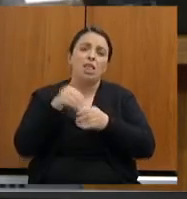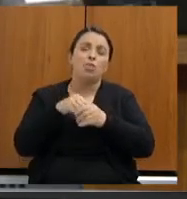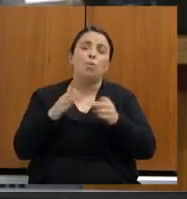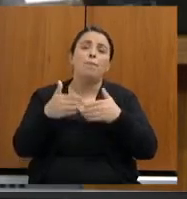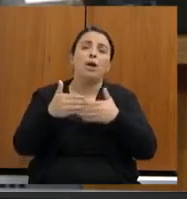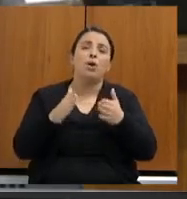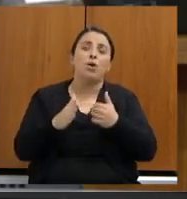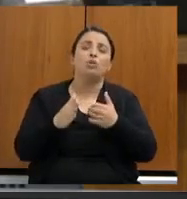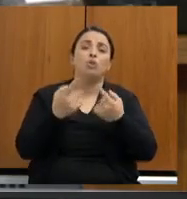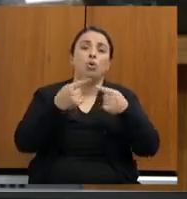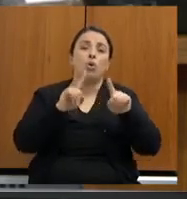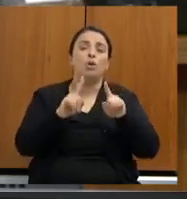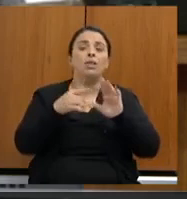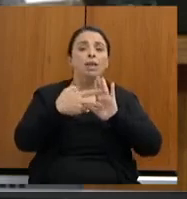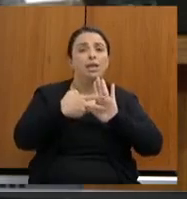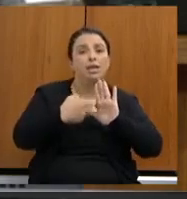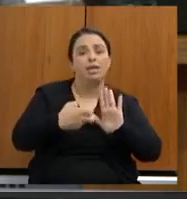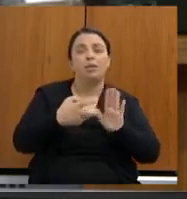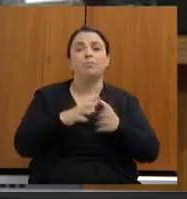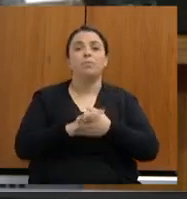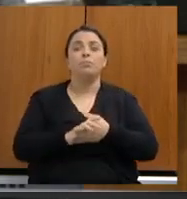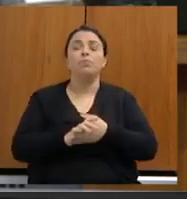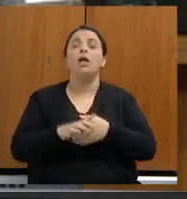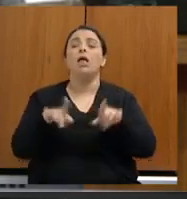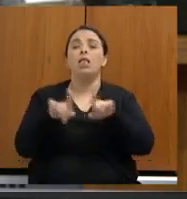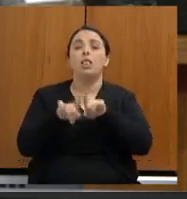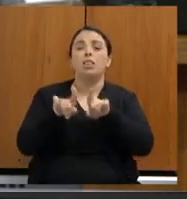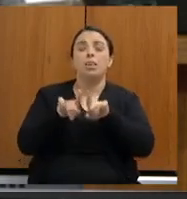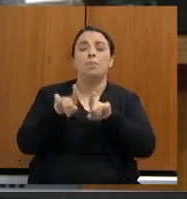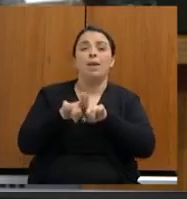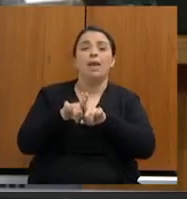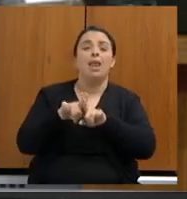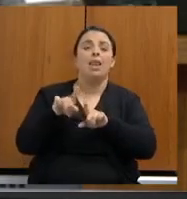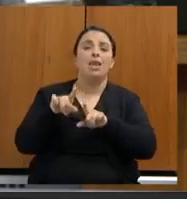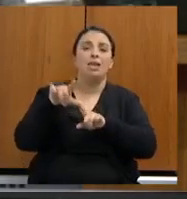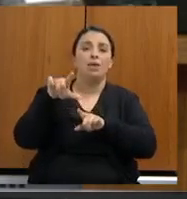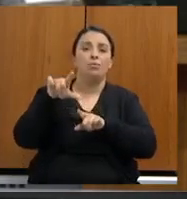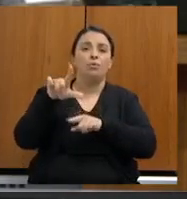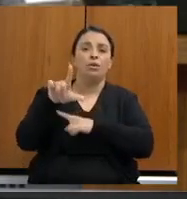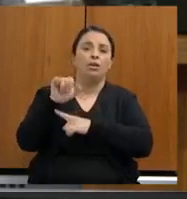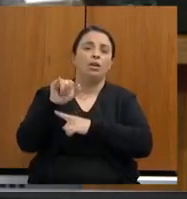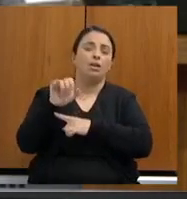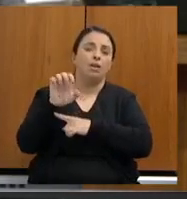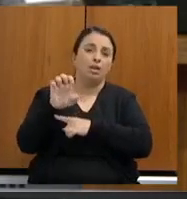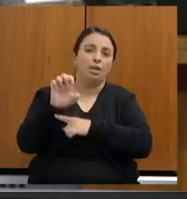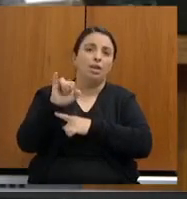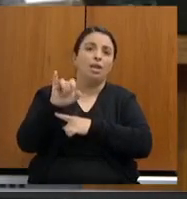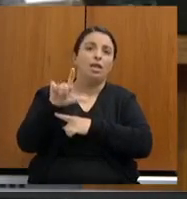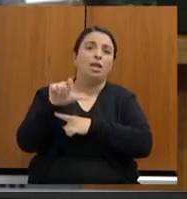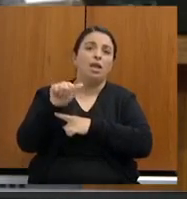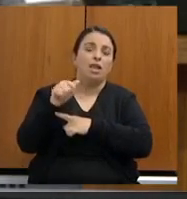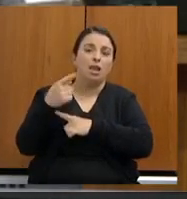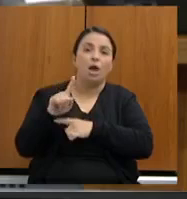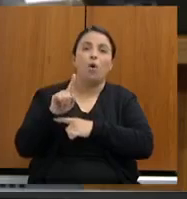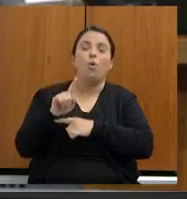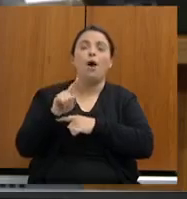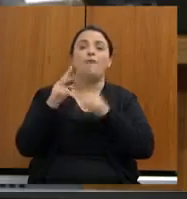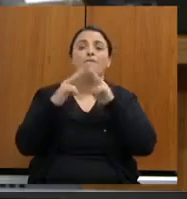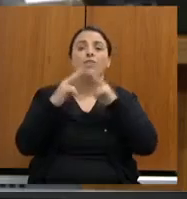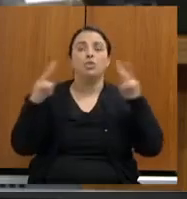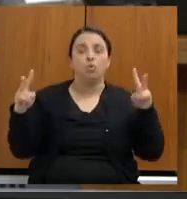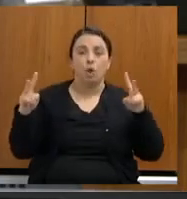leilão virtual de veículos foi implantado em Minas Gerais já com duas edições